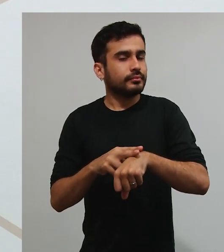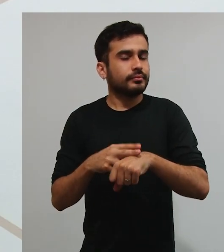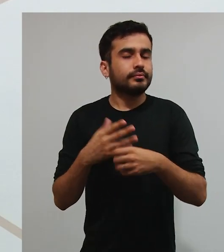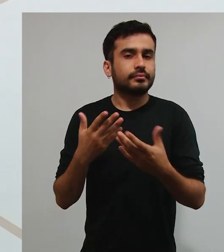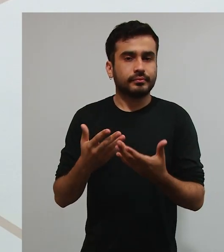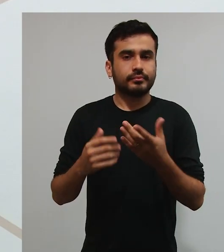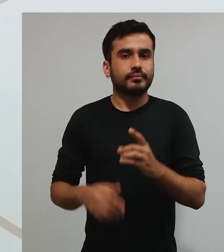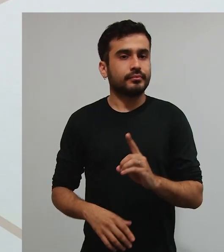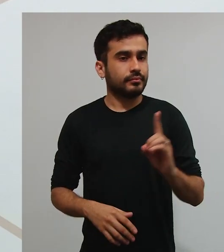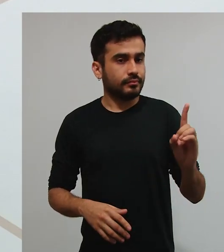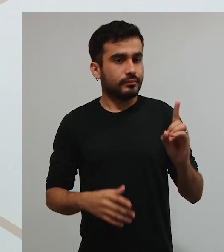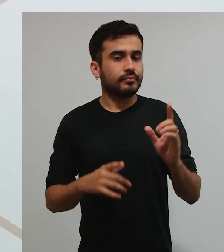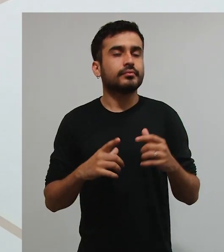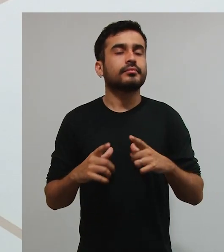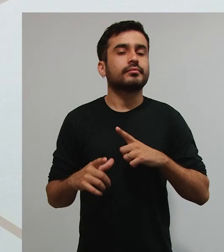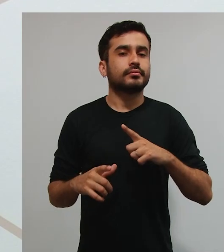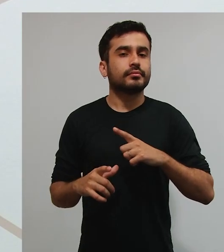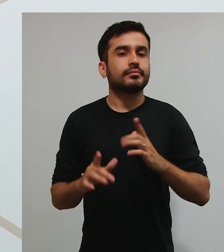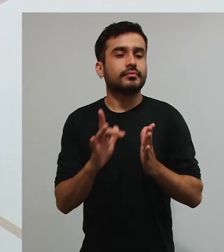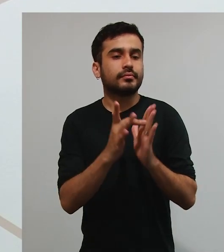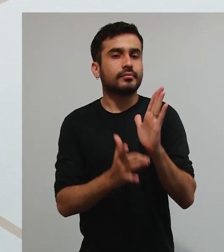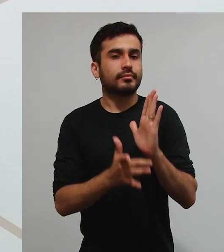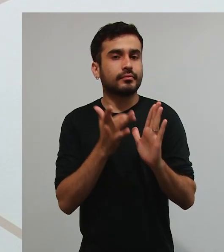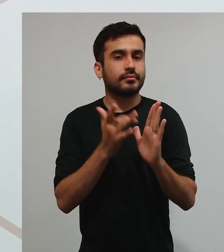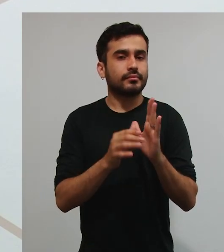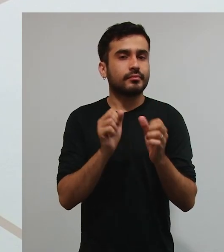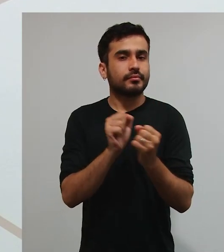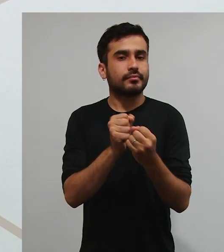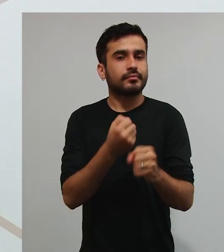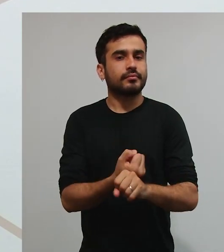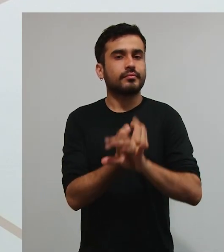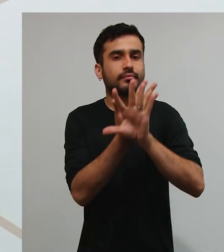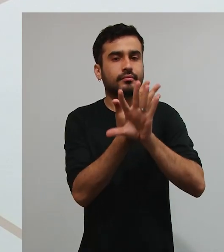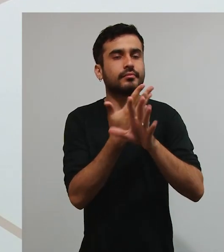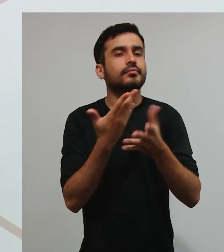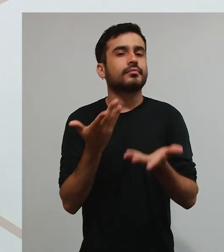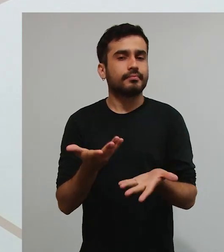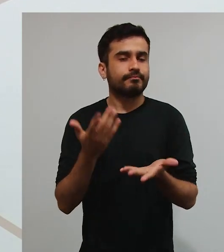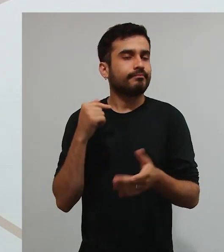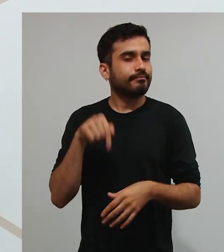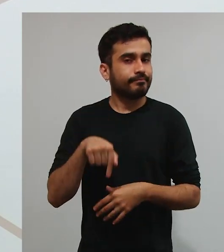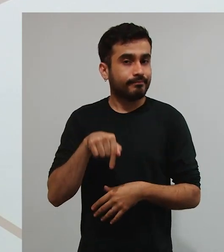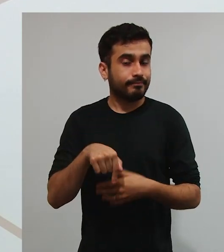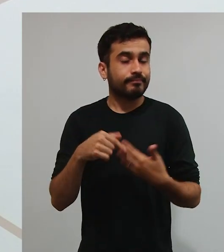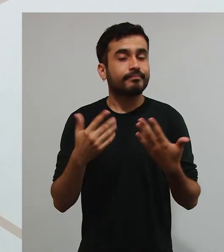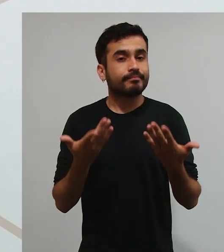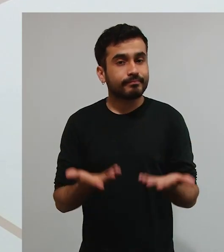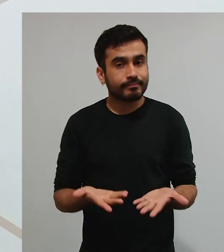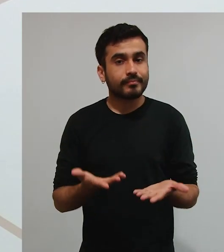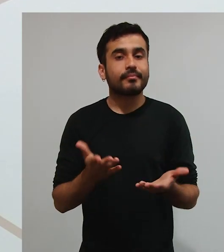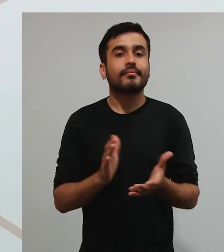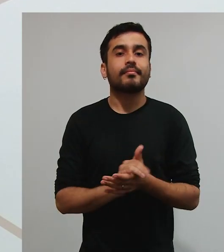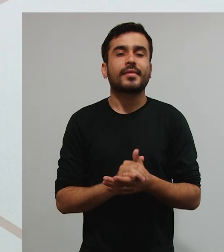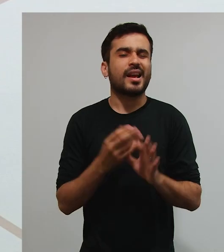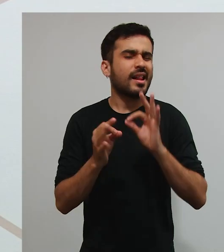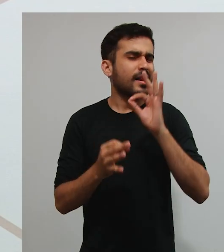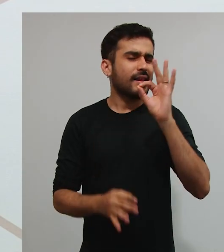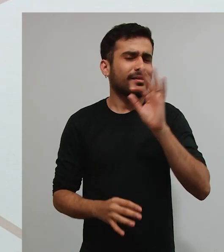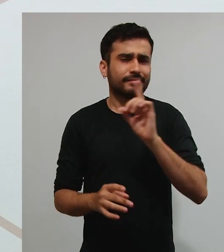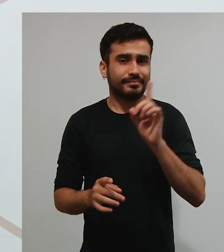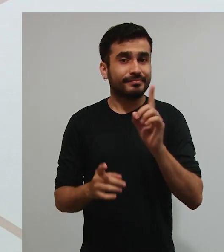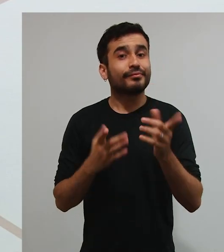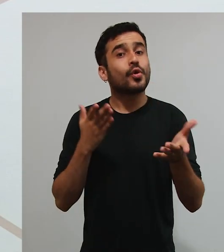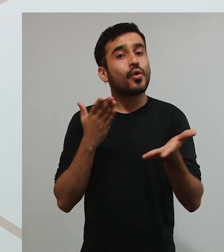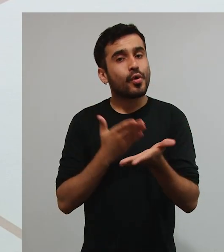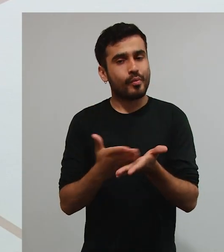e verde, à minha direita a nossa tela interativa pela qual a gente fará as nossas grandes conexões aqui. Então,